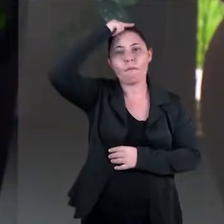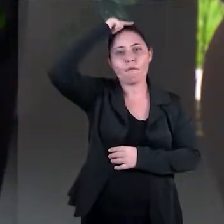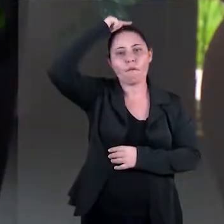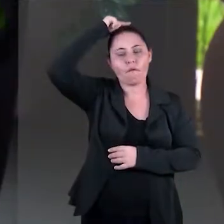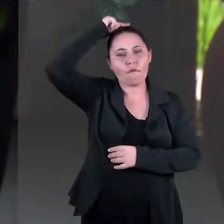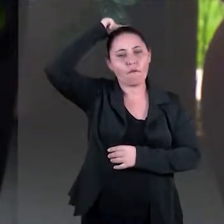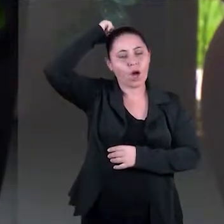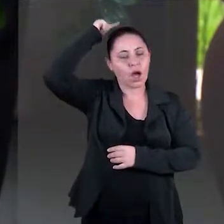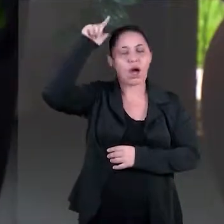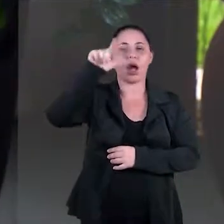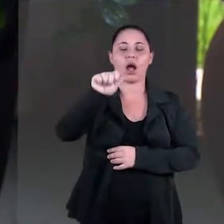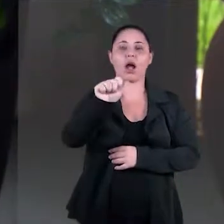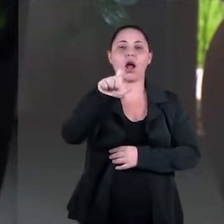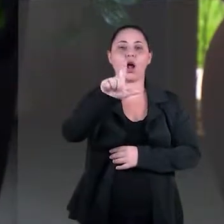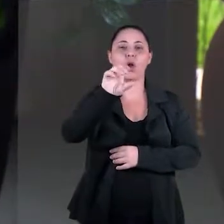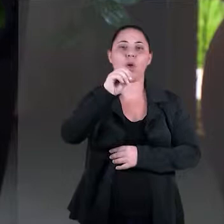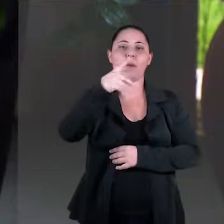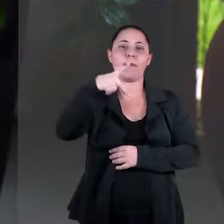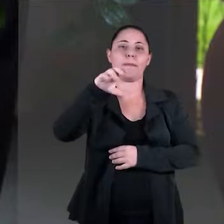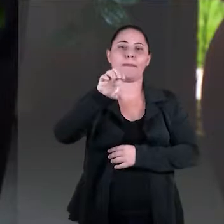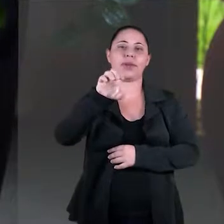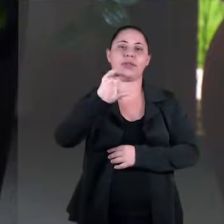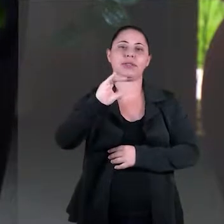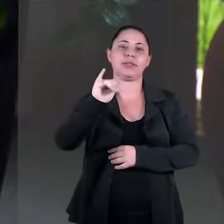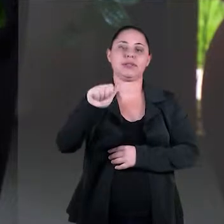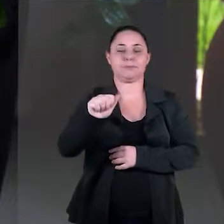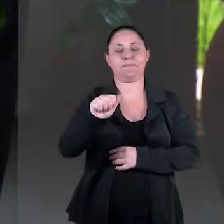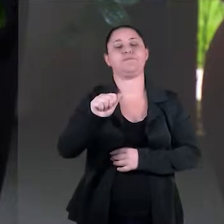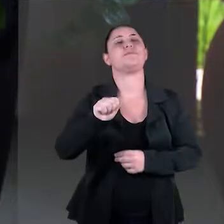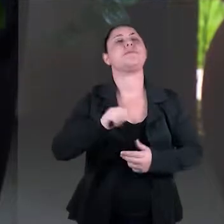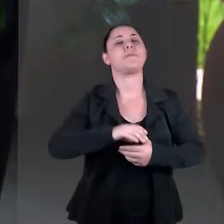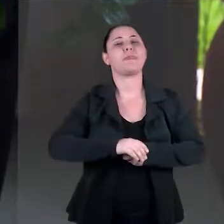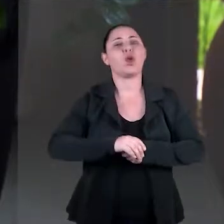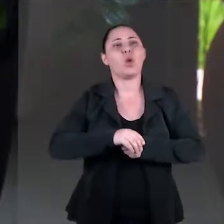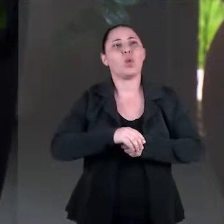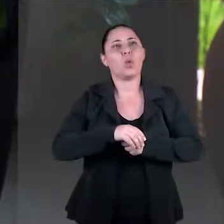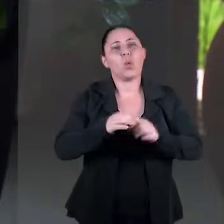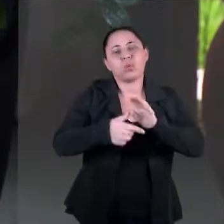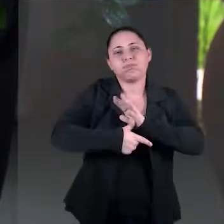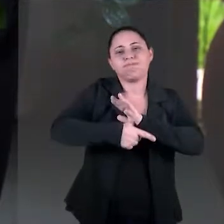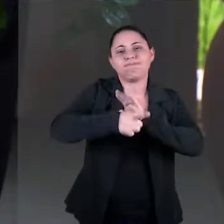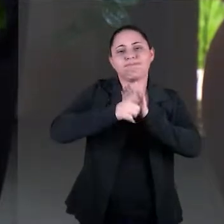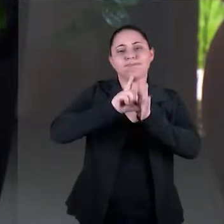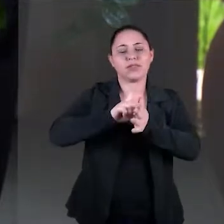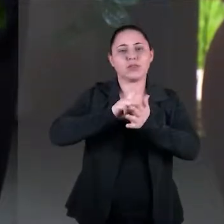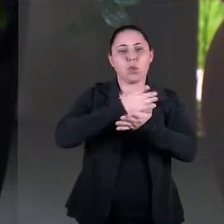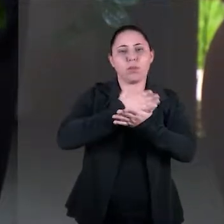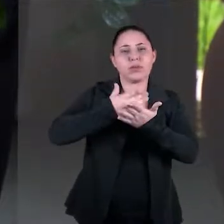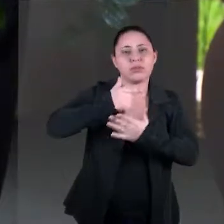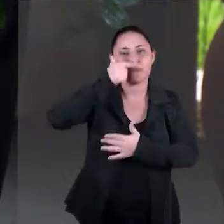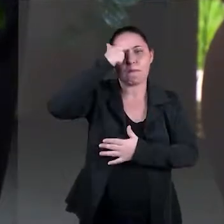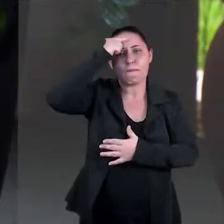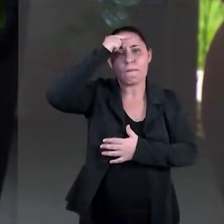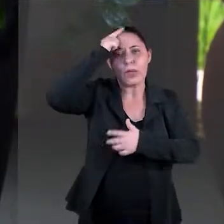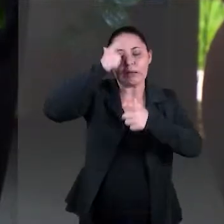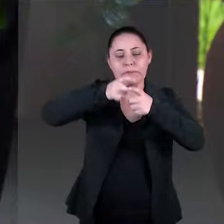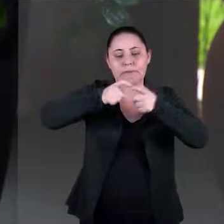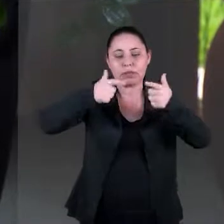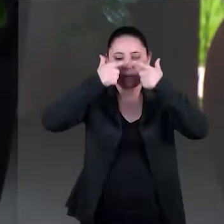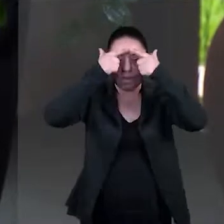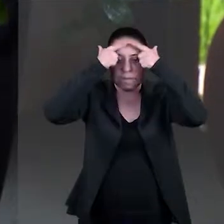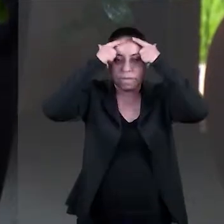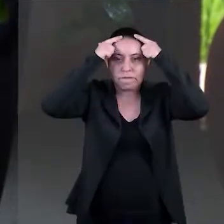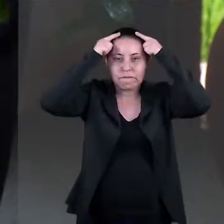androgenética, mais conhecida como calvície. Quanto mais cedo se dá o início da queda capilar, maior será a área